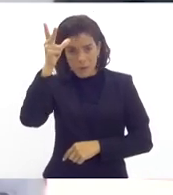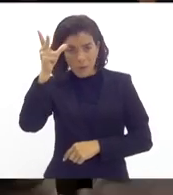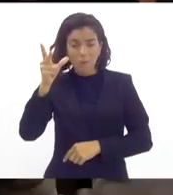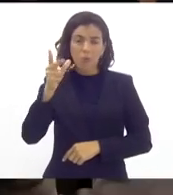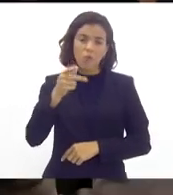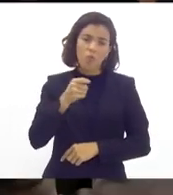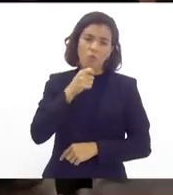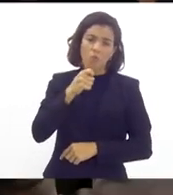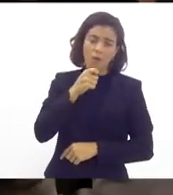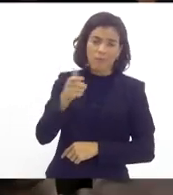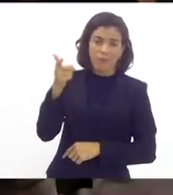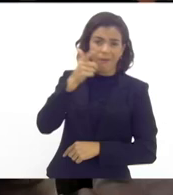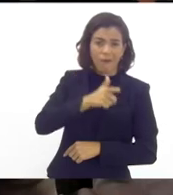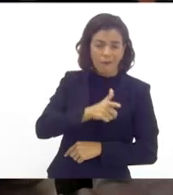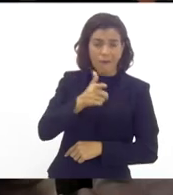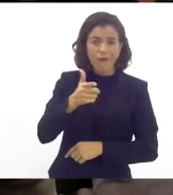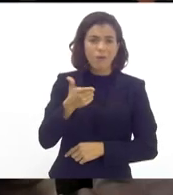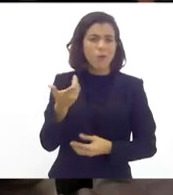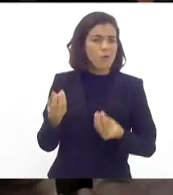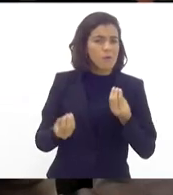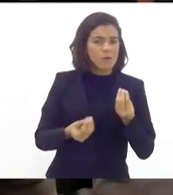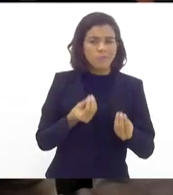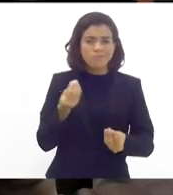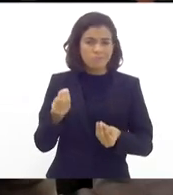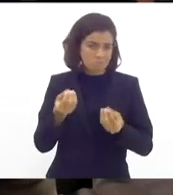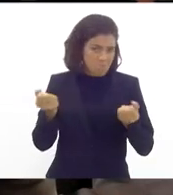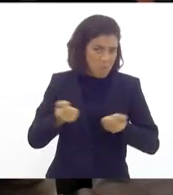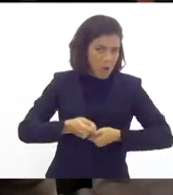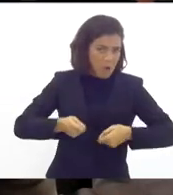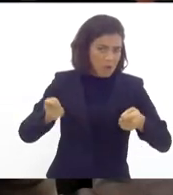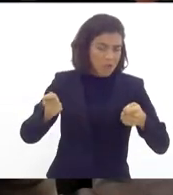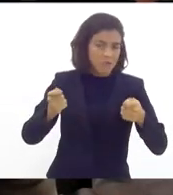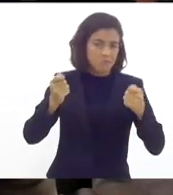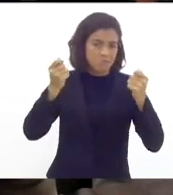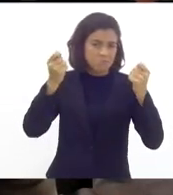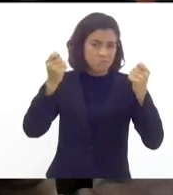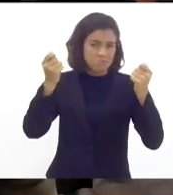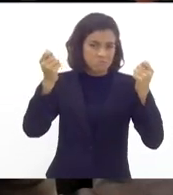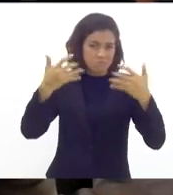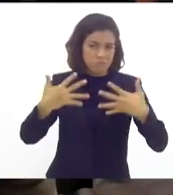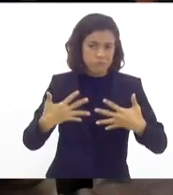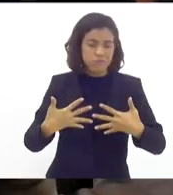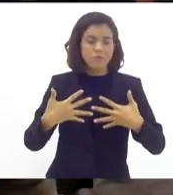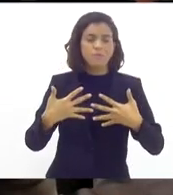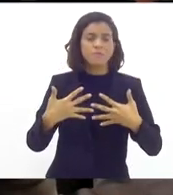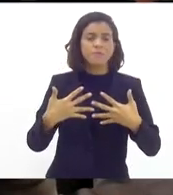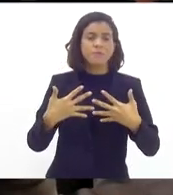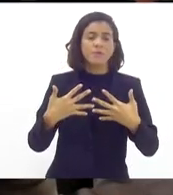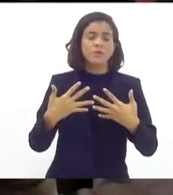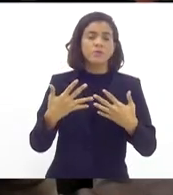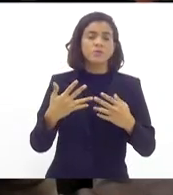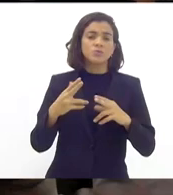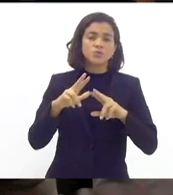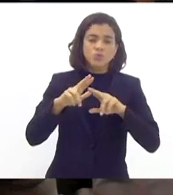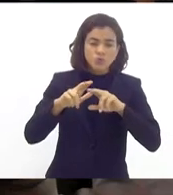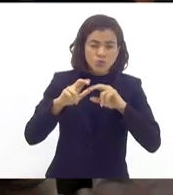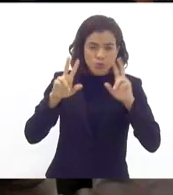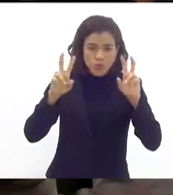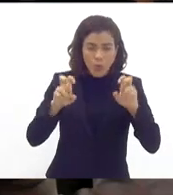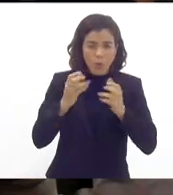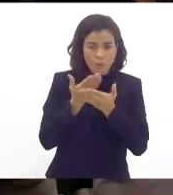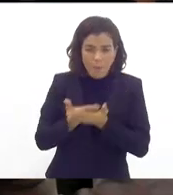vão ter, os estados e tal, que pudesse falar um pouquinho, nesses estudos, quais